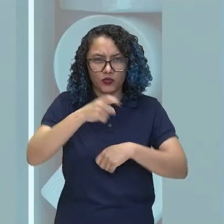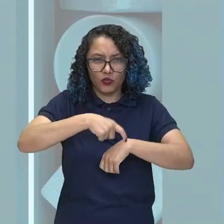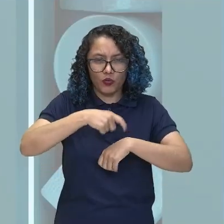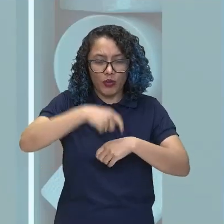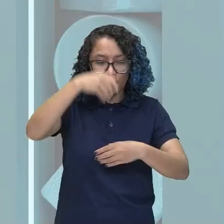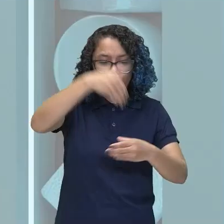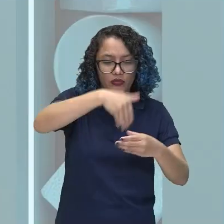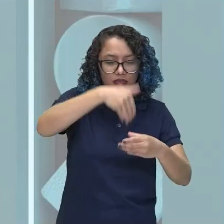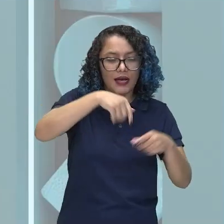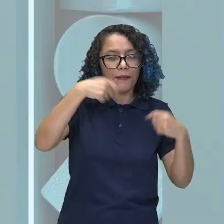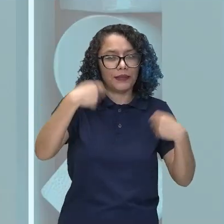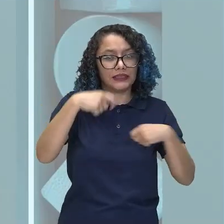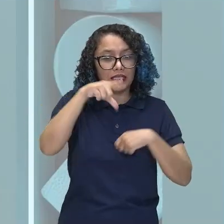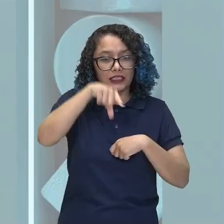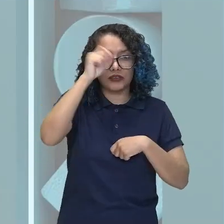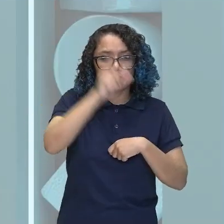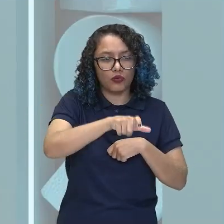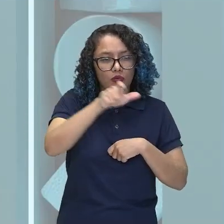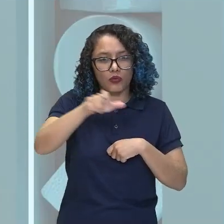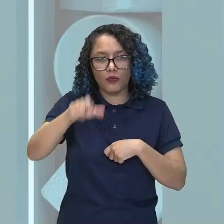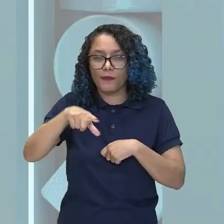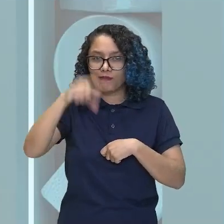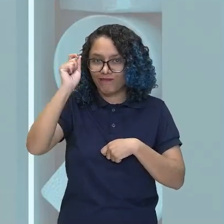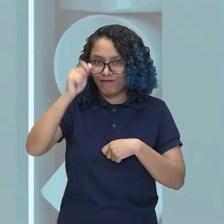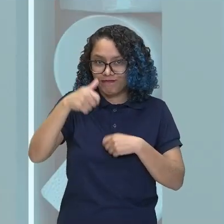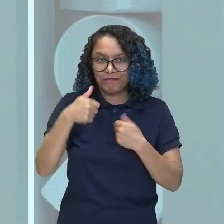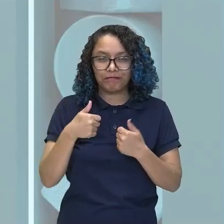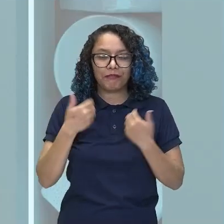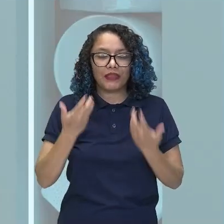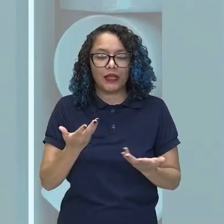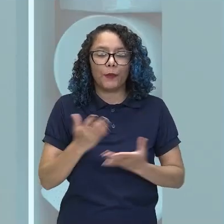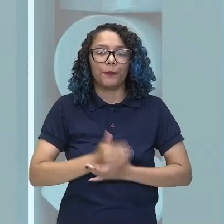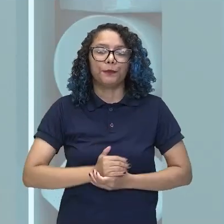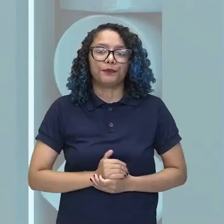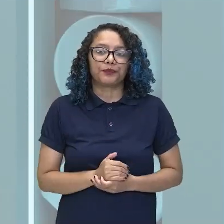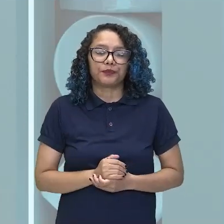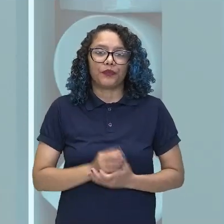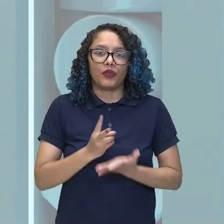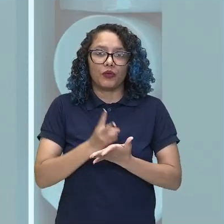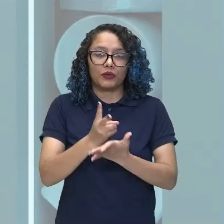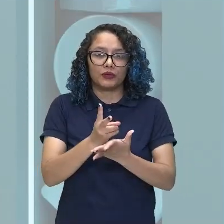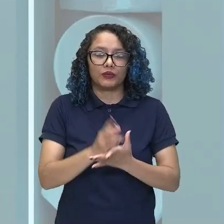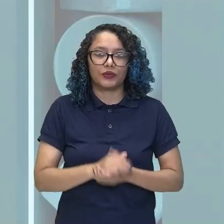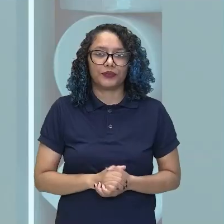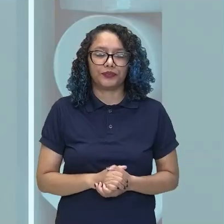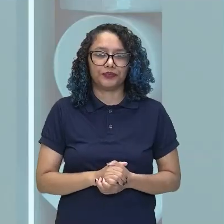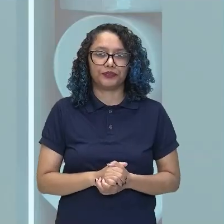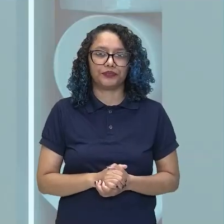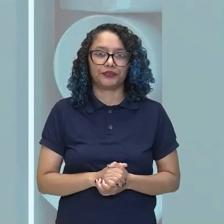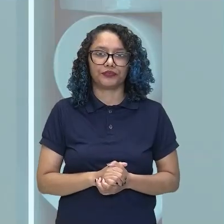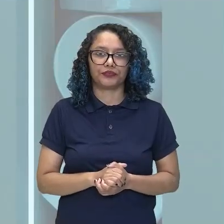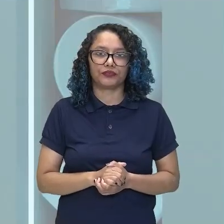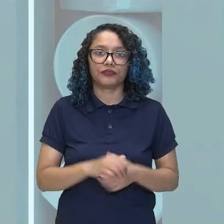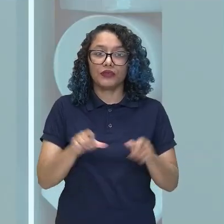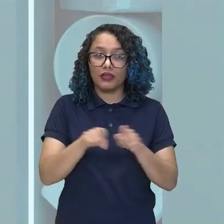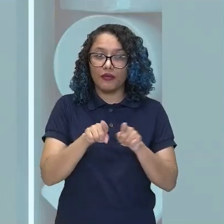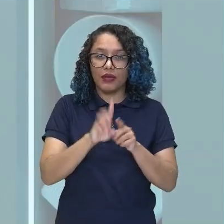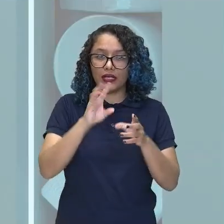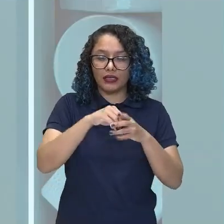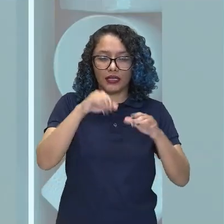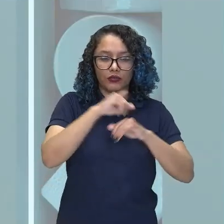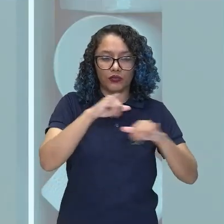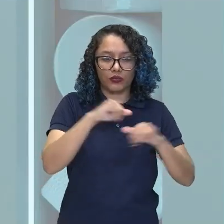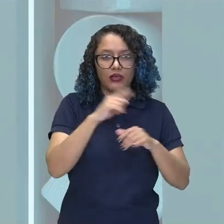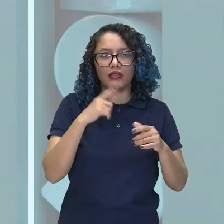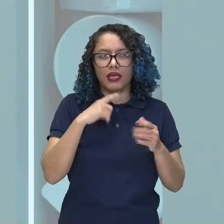votar, né? E então, dentro, né, das propagandas, nós temos os gêneros, temos o